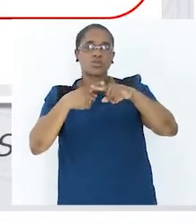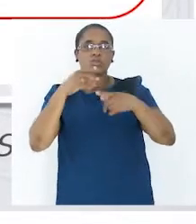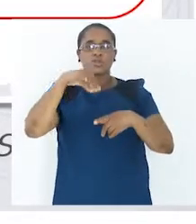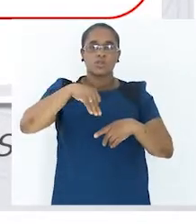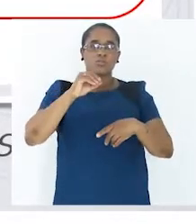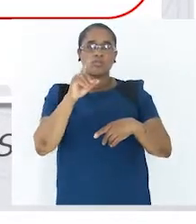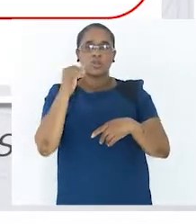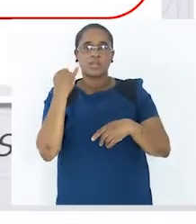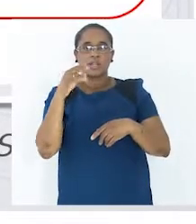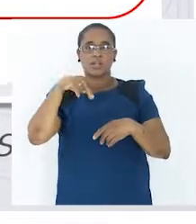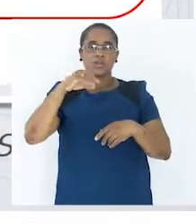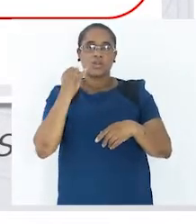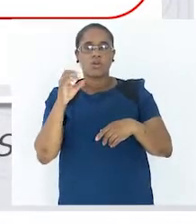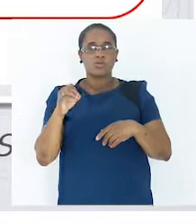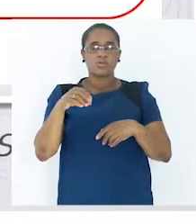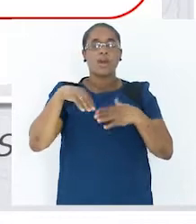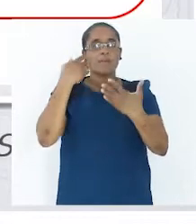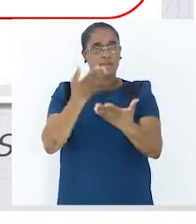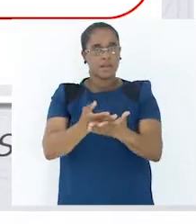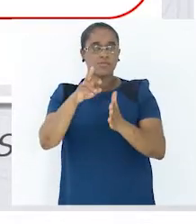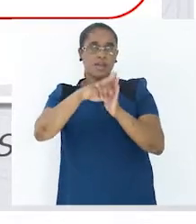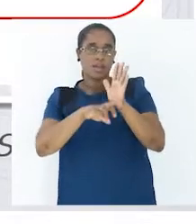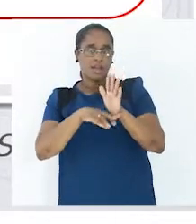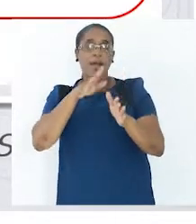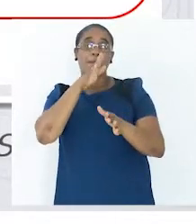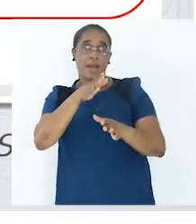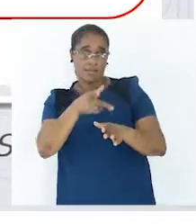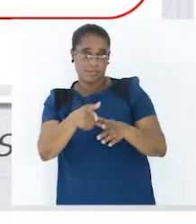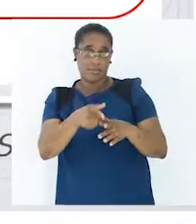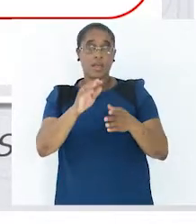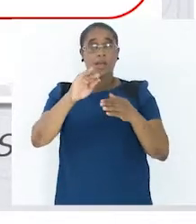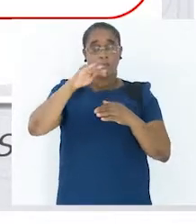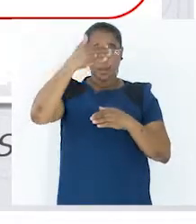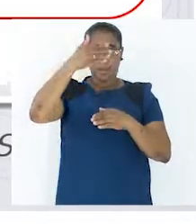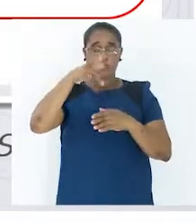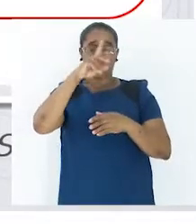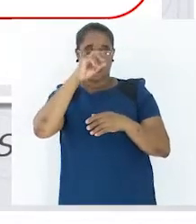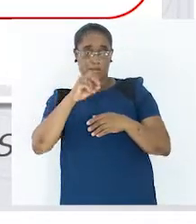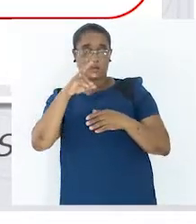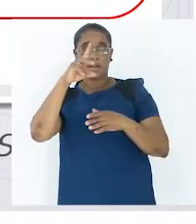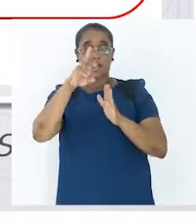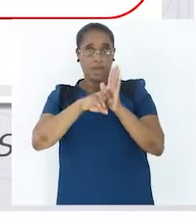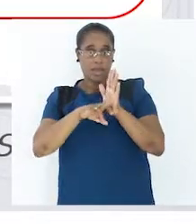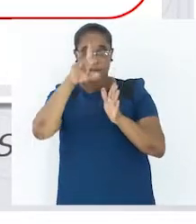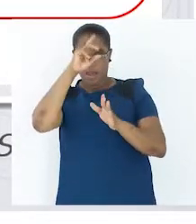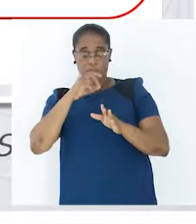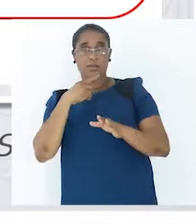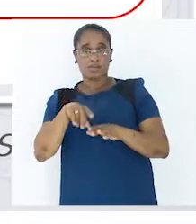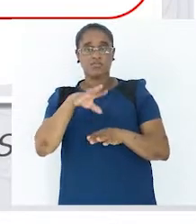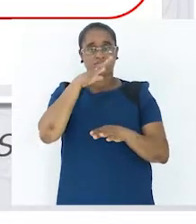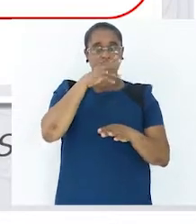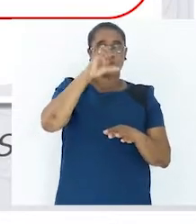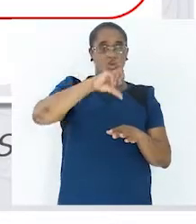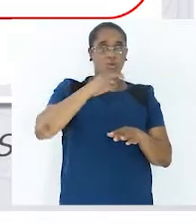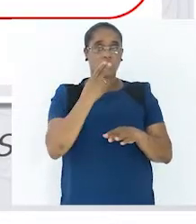regra prática que atrás vimos. Primeiro vamos baixar a regra para relembrar. A regra diz que é o quadrado do primeiro termo